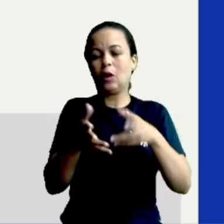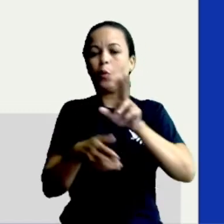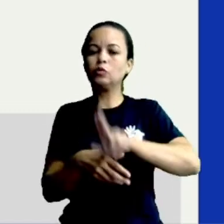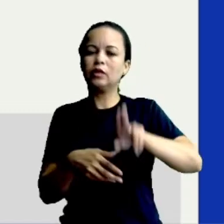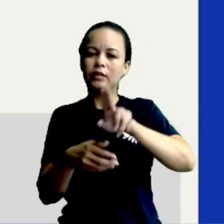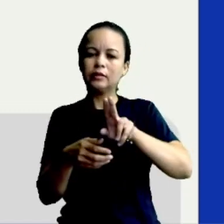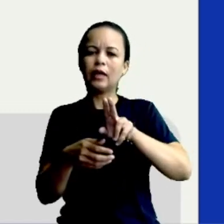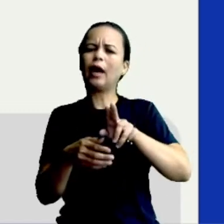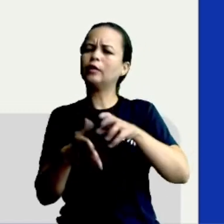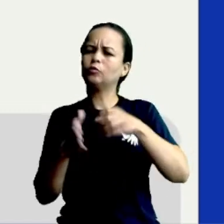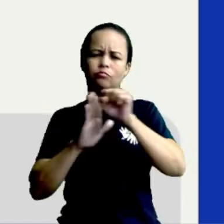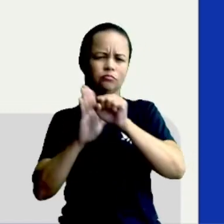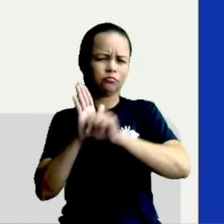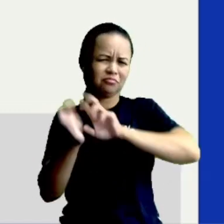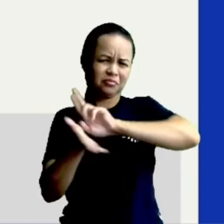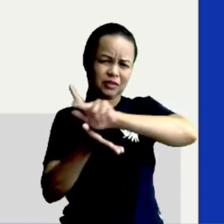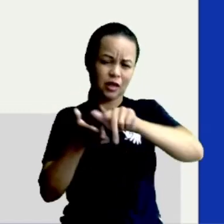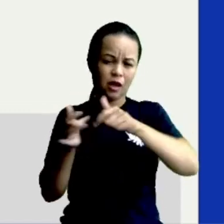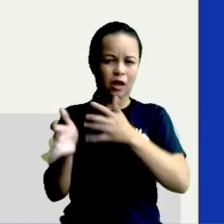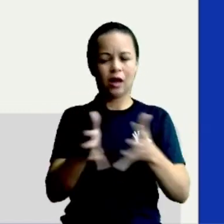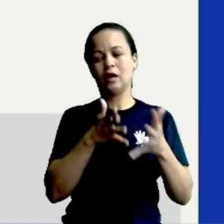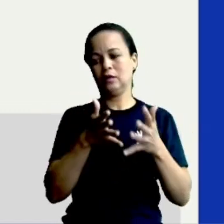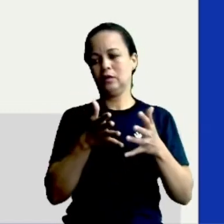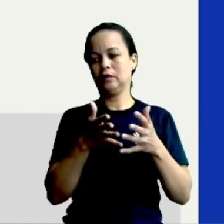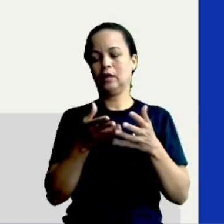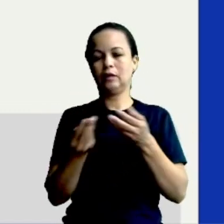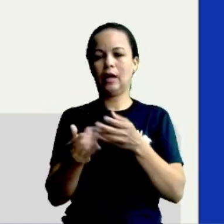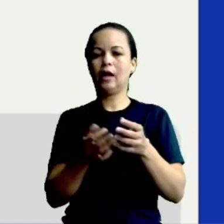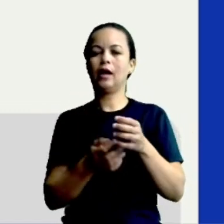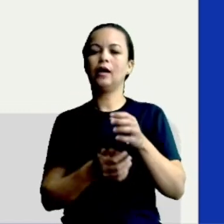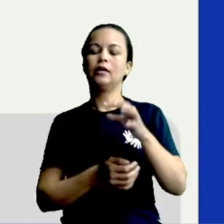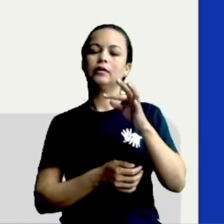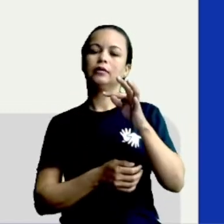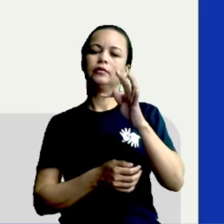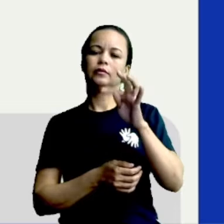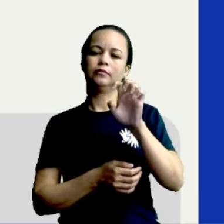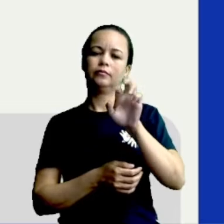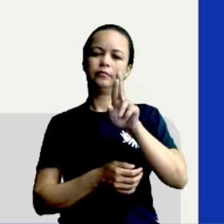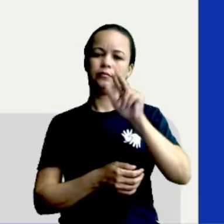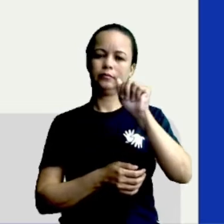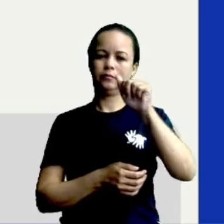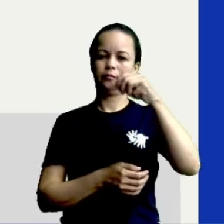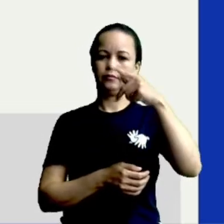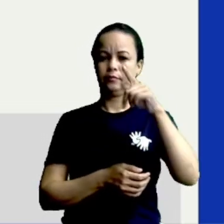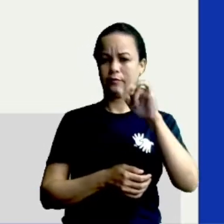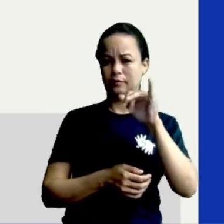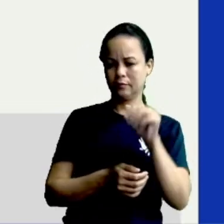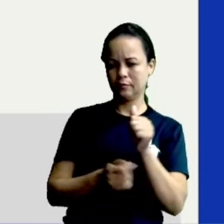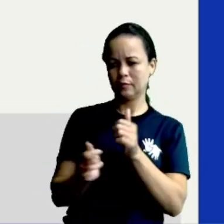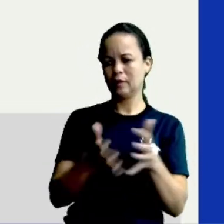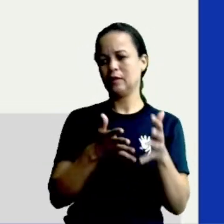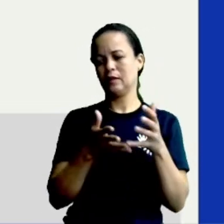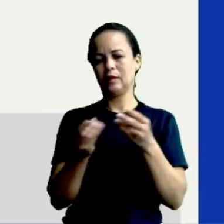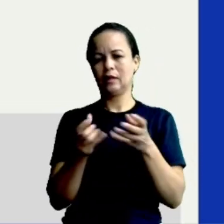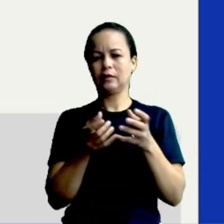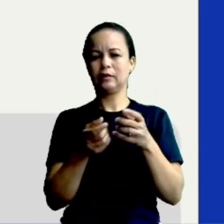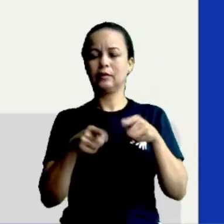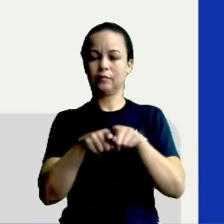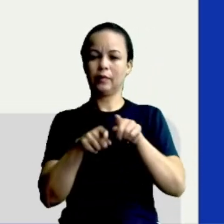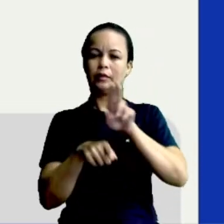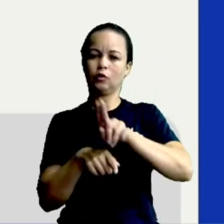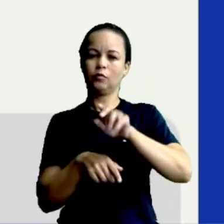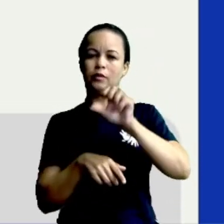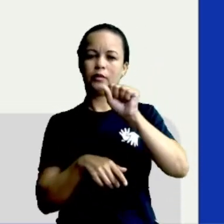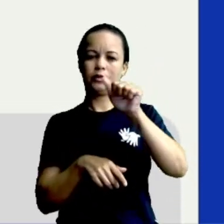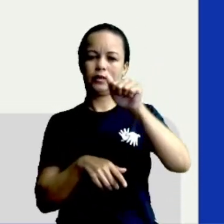há séculos na iridoterapia, né? Terapia com os sanguessugas, também chamada de sangria,